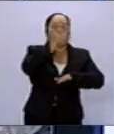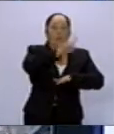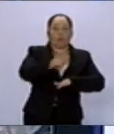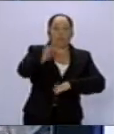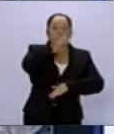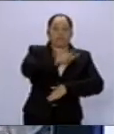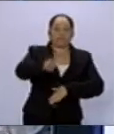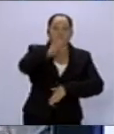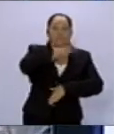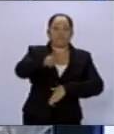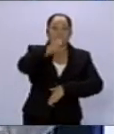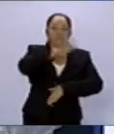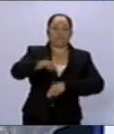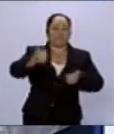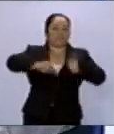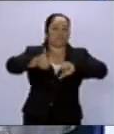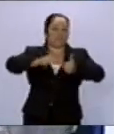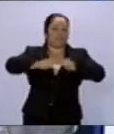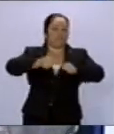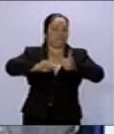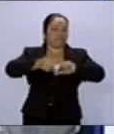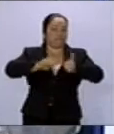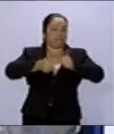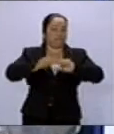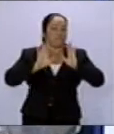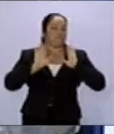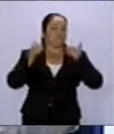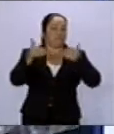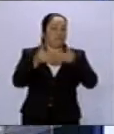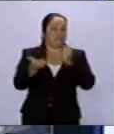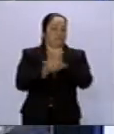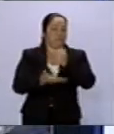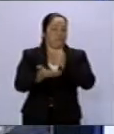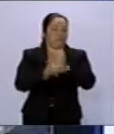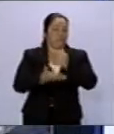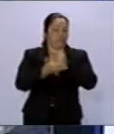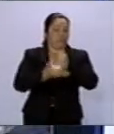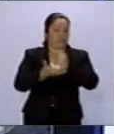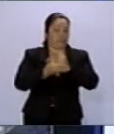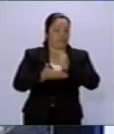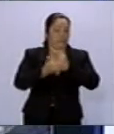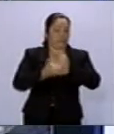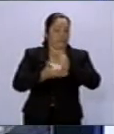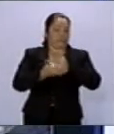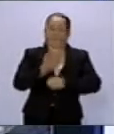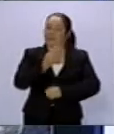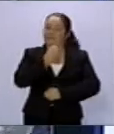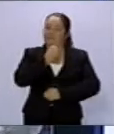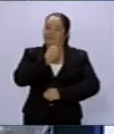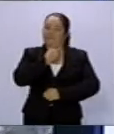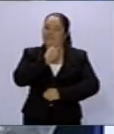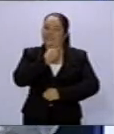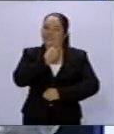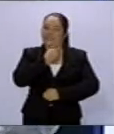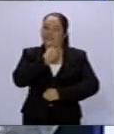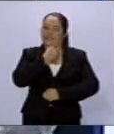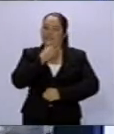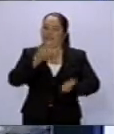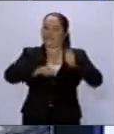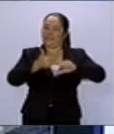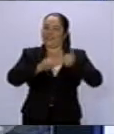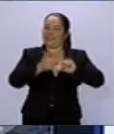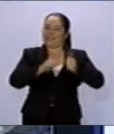colocado diante da formação específica na atenção básica é preciso dizer que não se pode usar a mesma medida